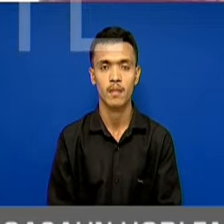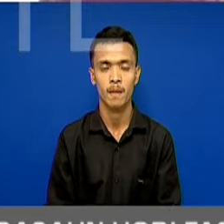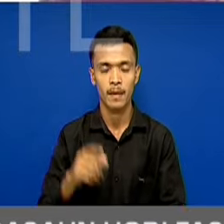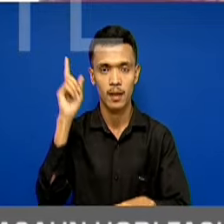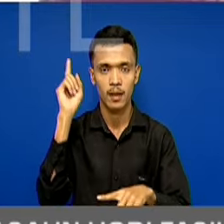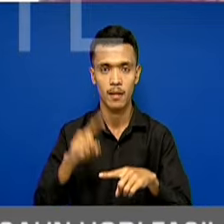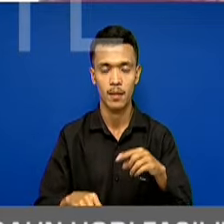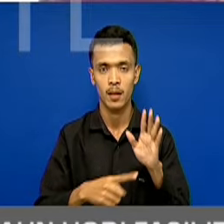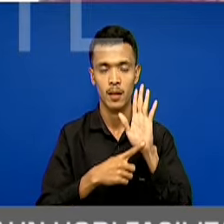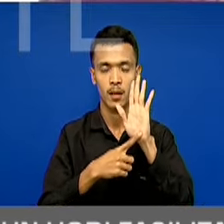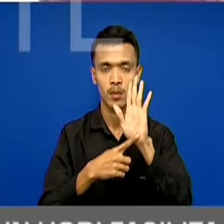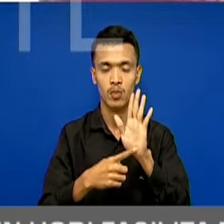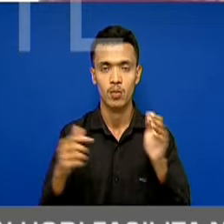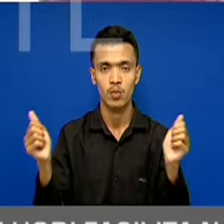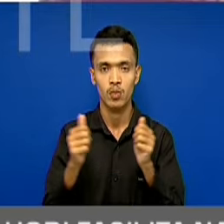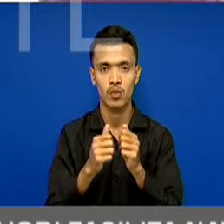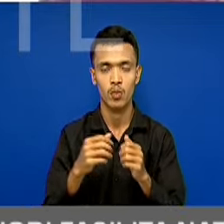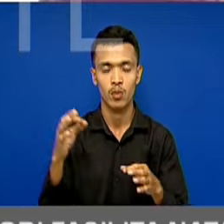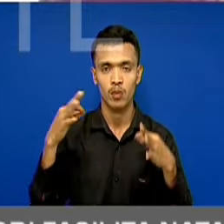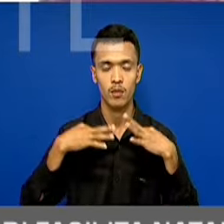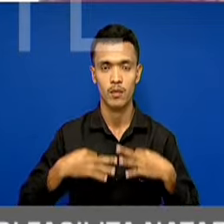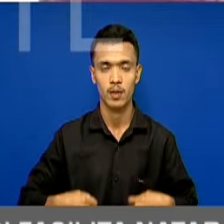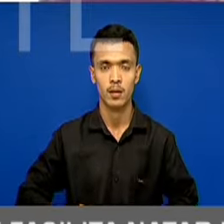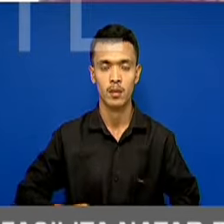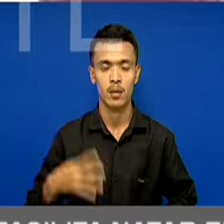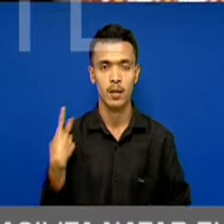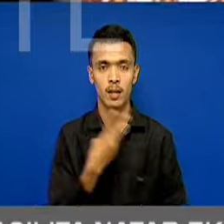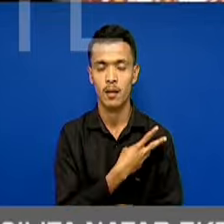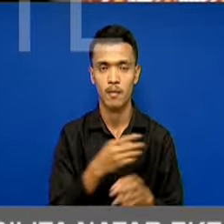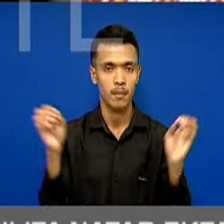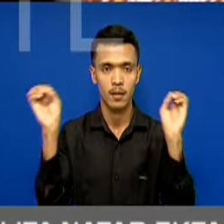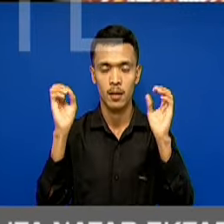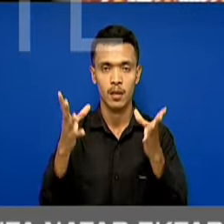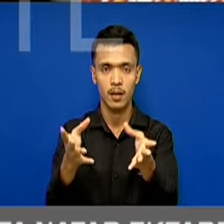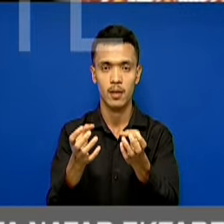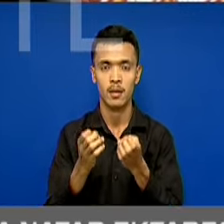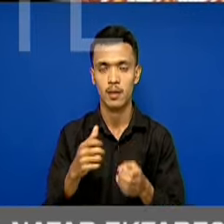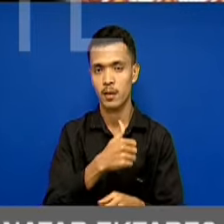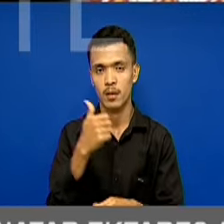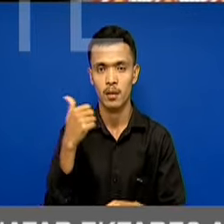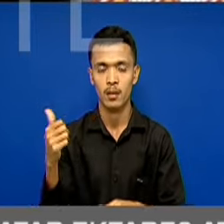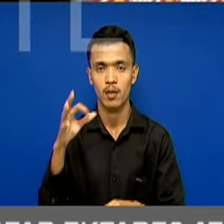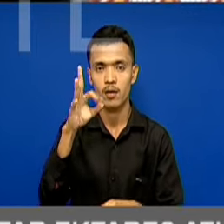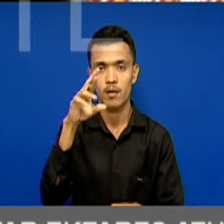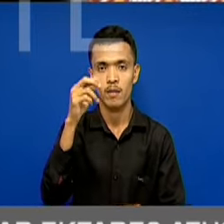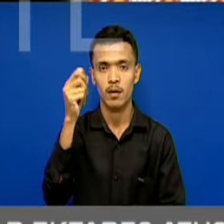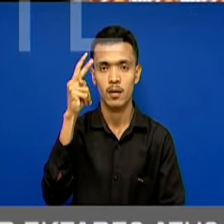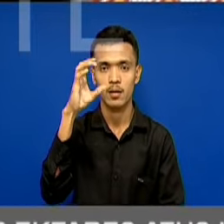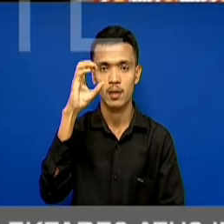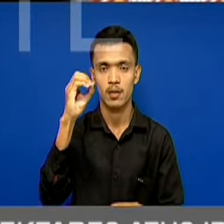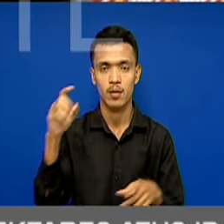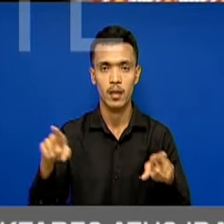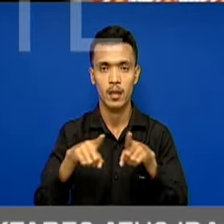os, e tá tudo roubo. Agregação física para malu. E não é que a Camila concorra. E a Sorencelo, Francisco Soares,